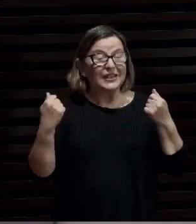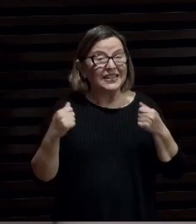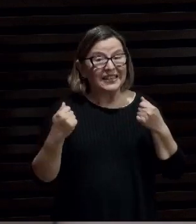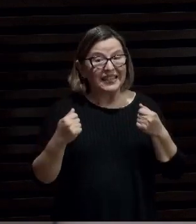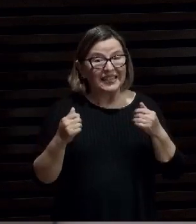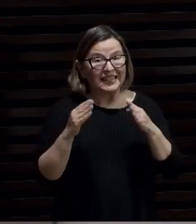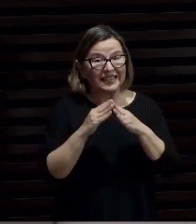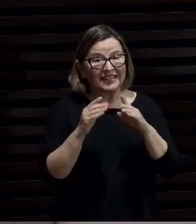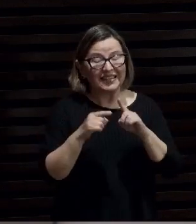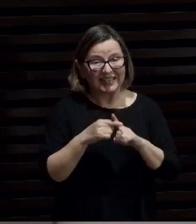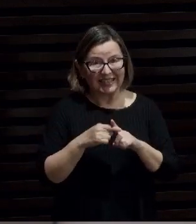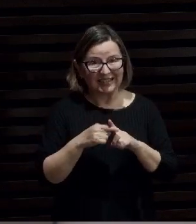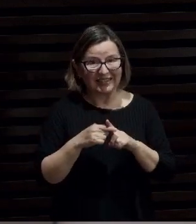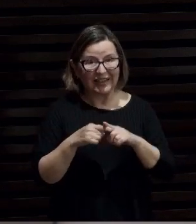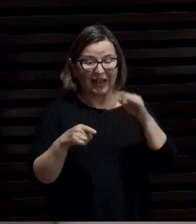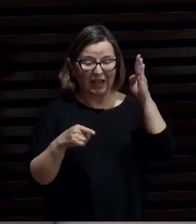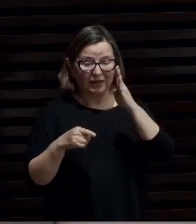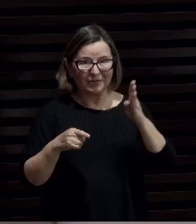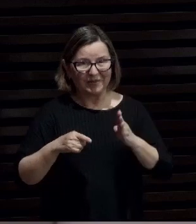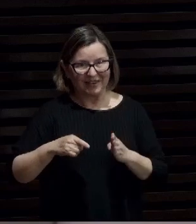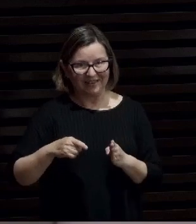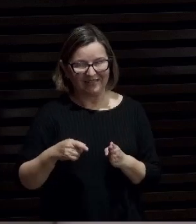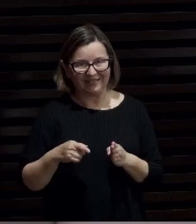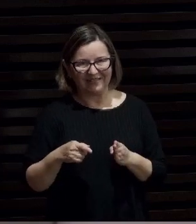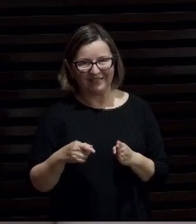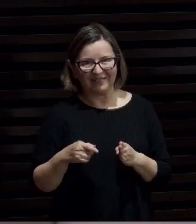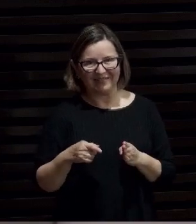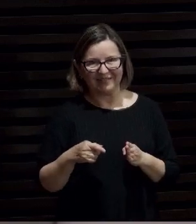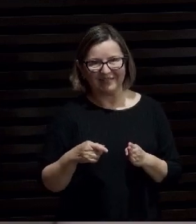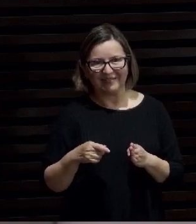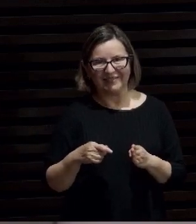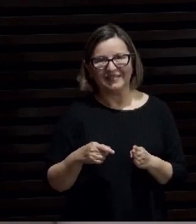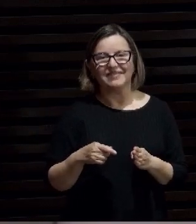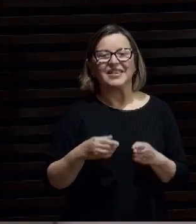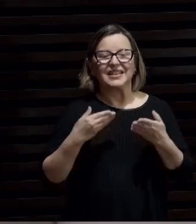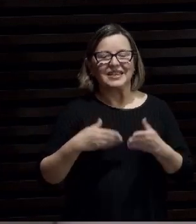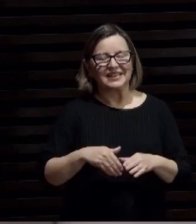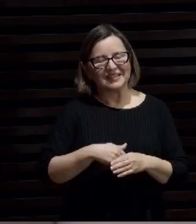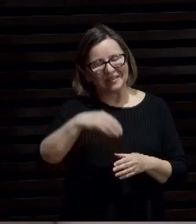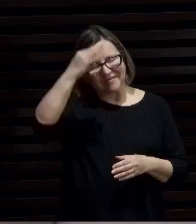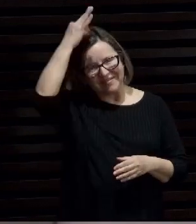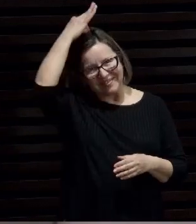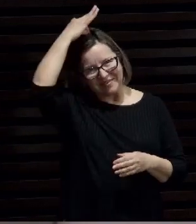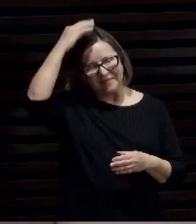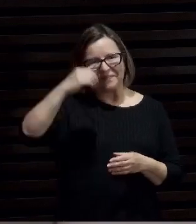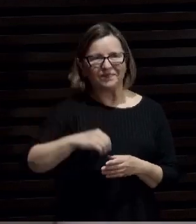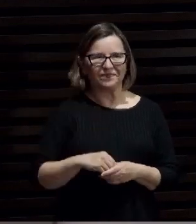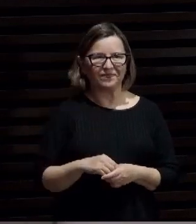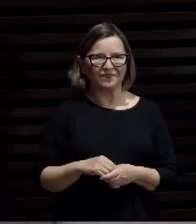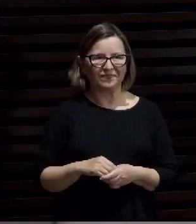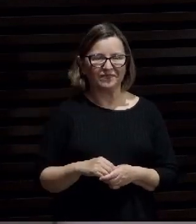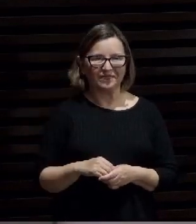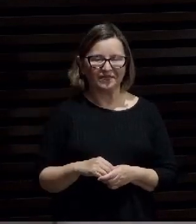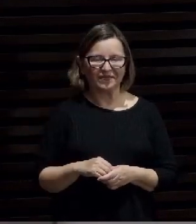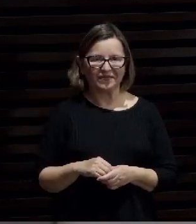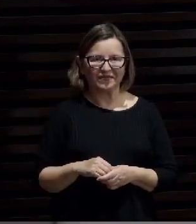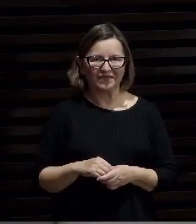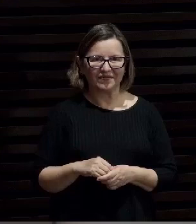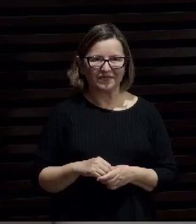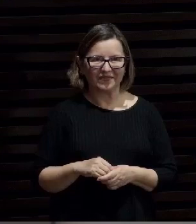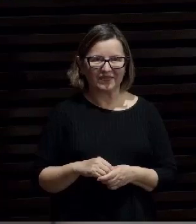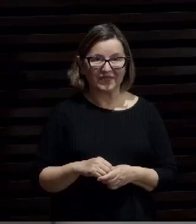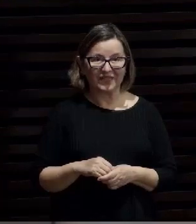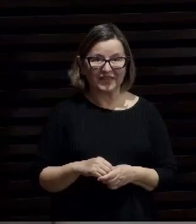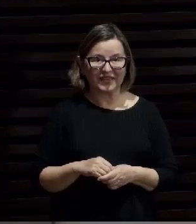igreja brasileira é o novo nascimento. E entenda a igreja aqui, a